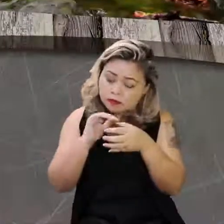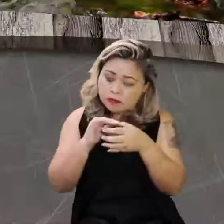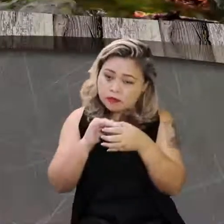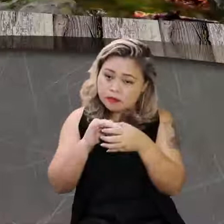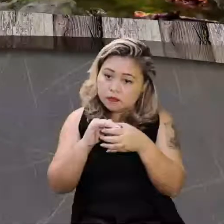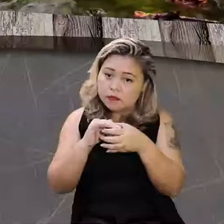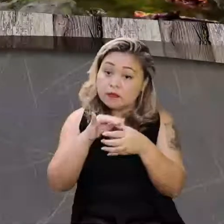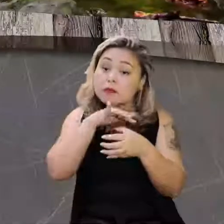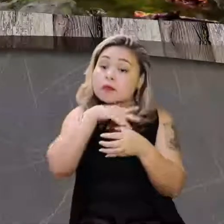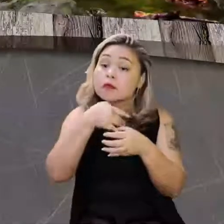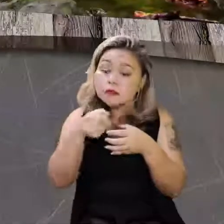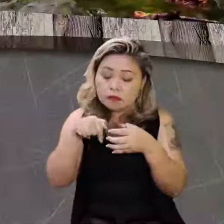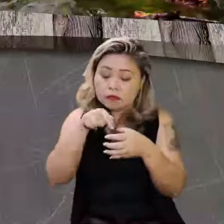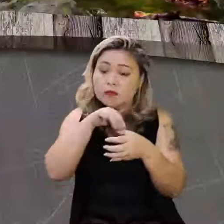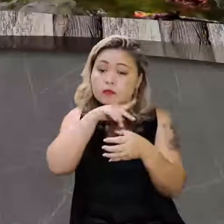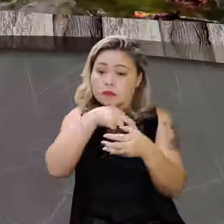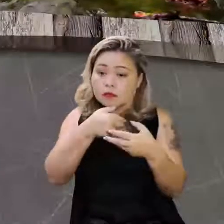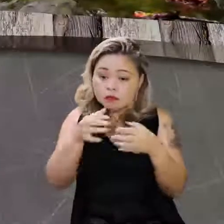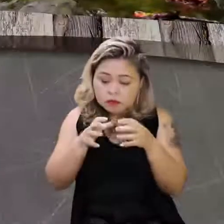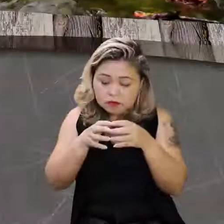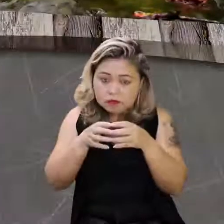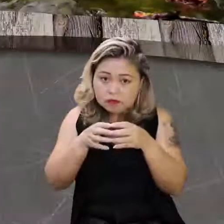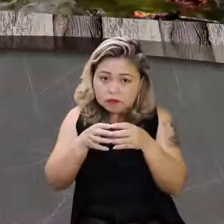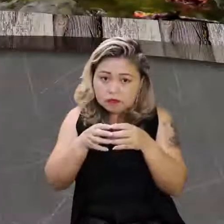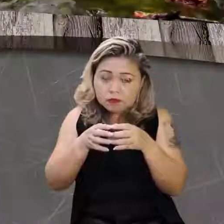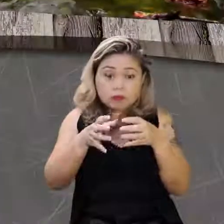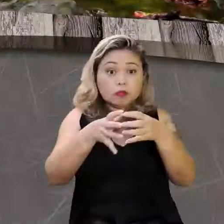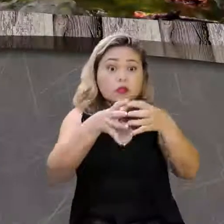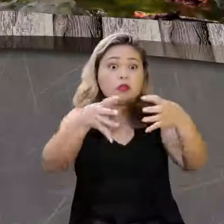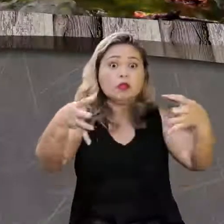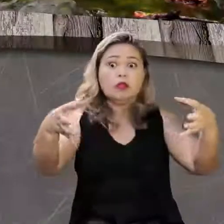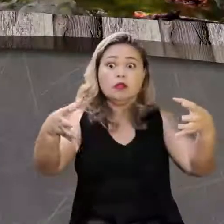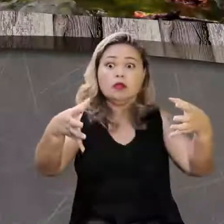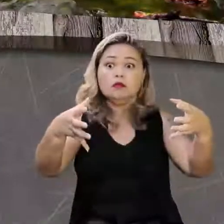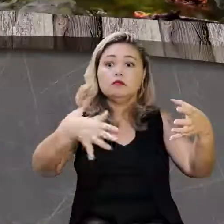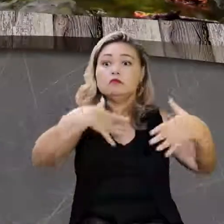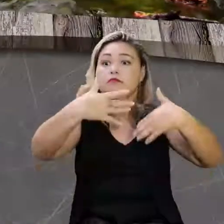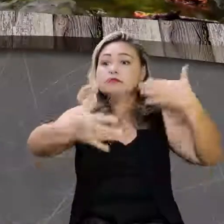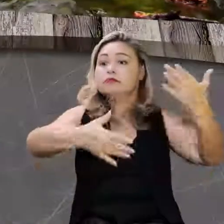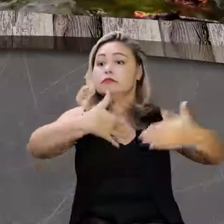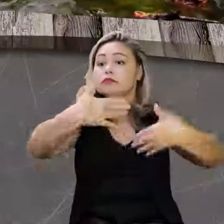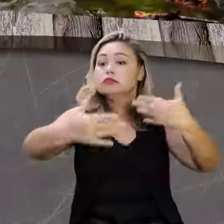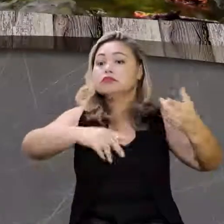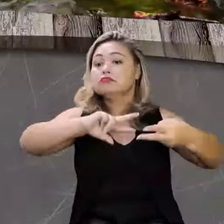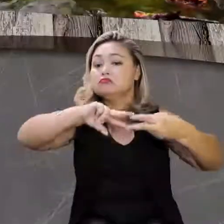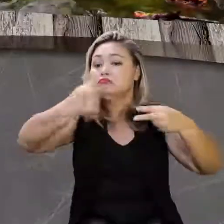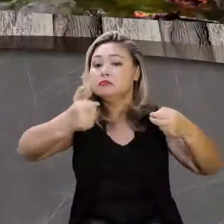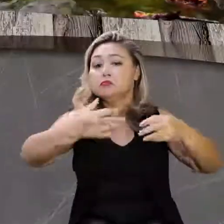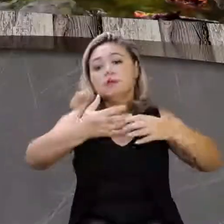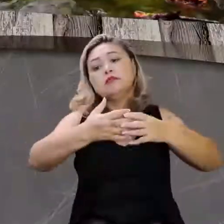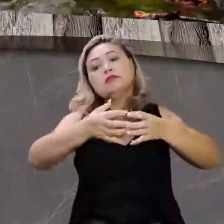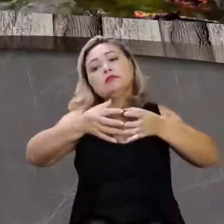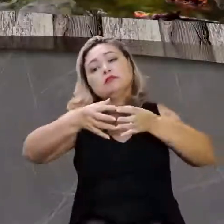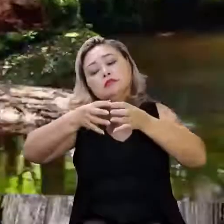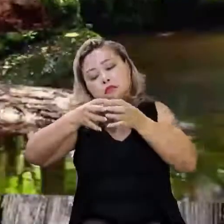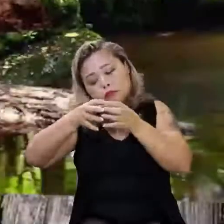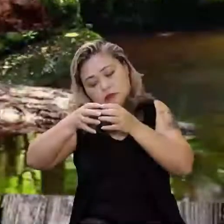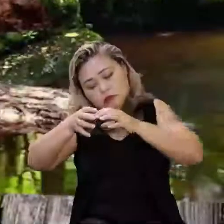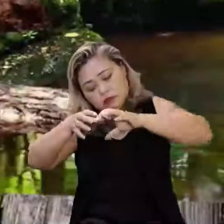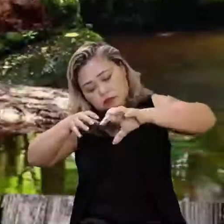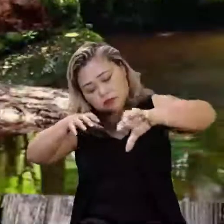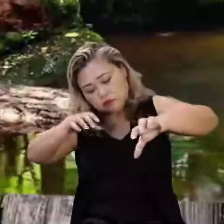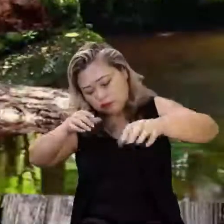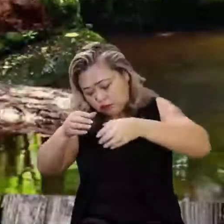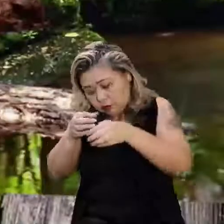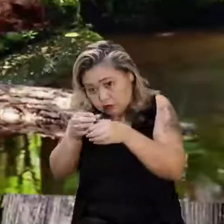atenção. Nessa população que estava inteira aqui, tinha um fluxo gênico. Agora separou, a populaçãozinha